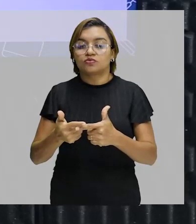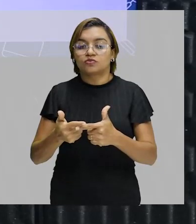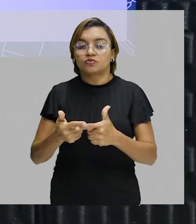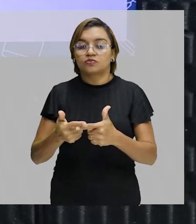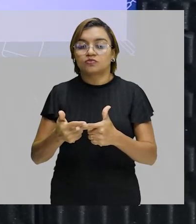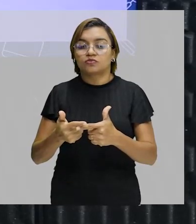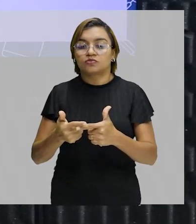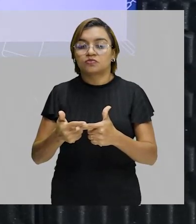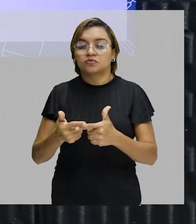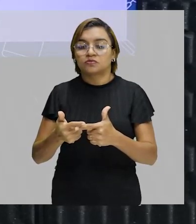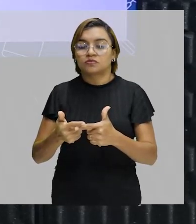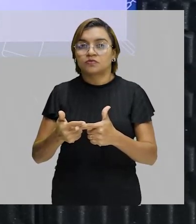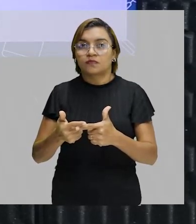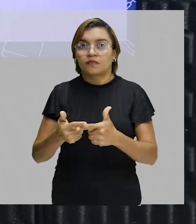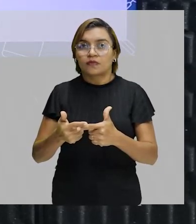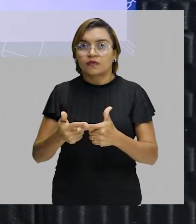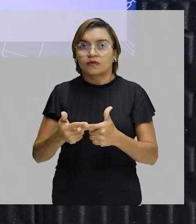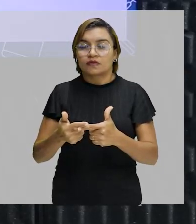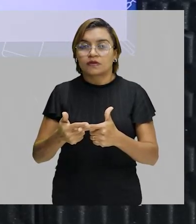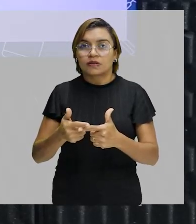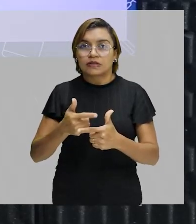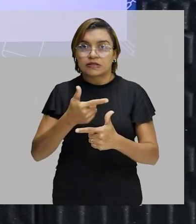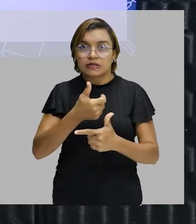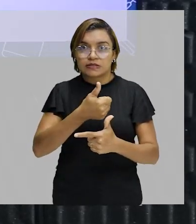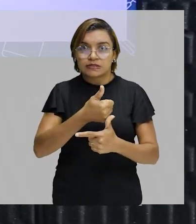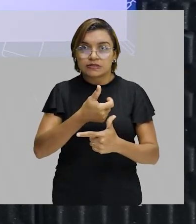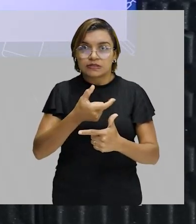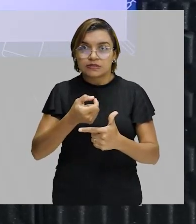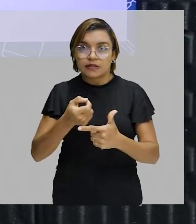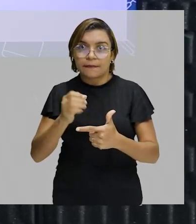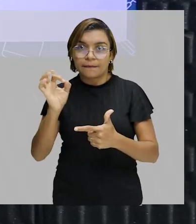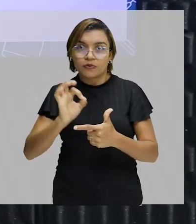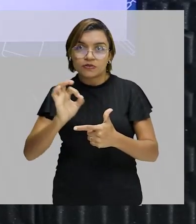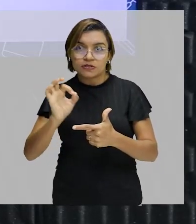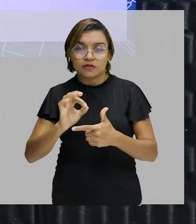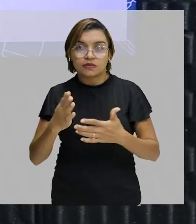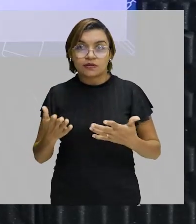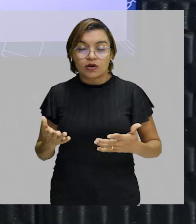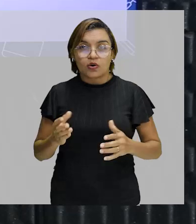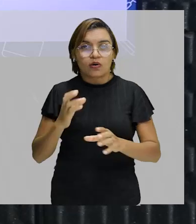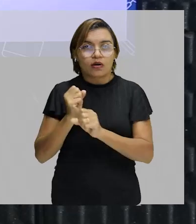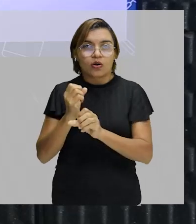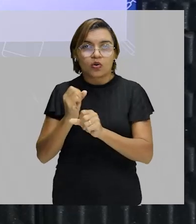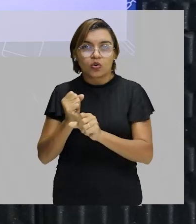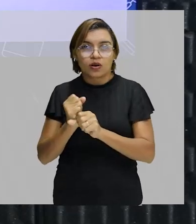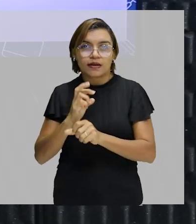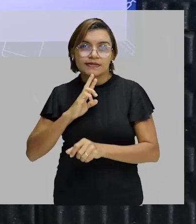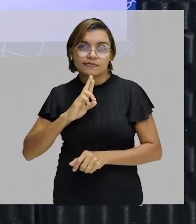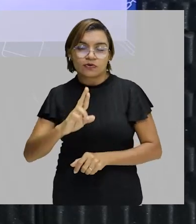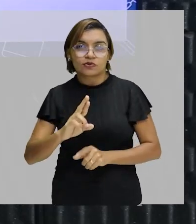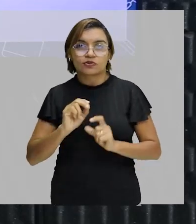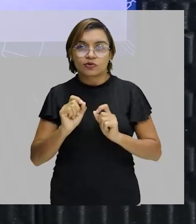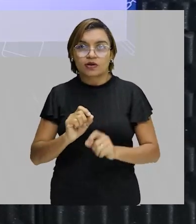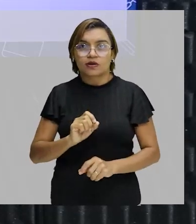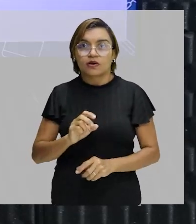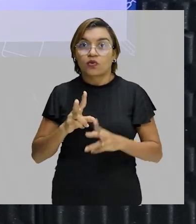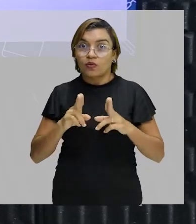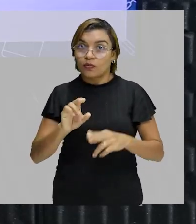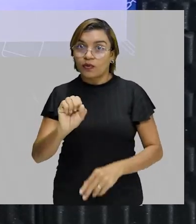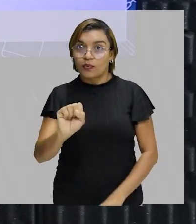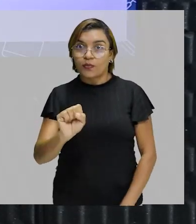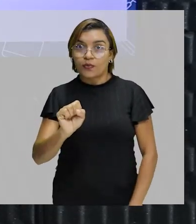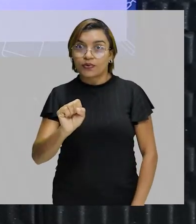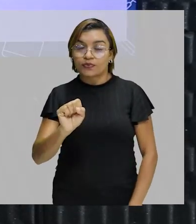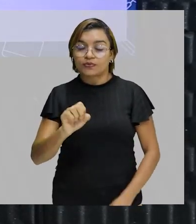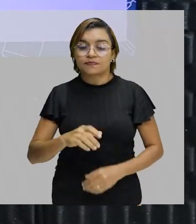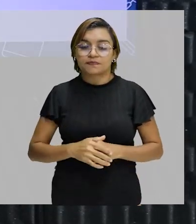y, dividido por 100%. Então, fazendo esse cálculo, eu cheguei a um resultado igual a 8,